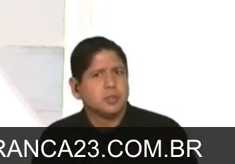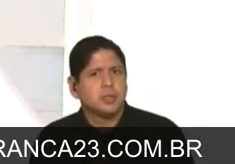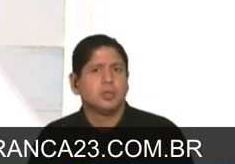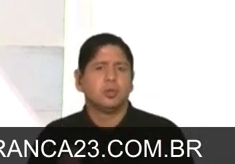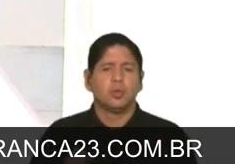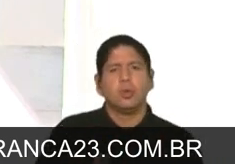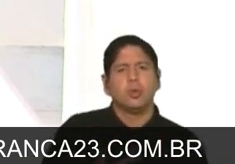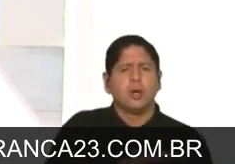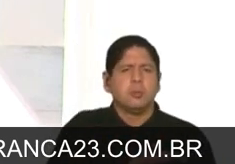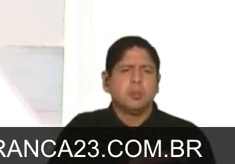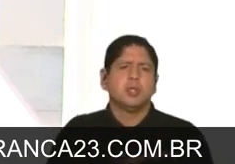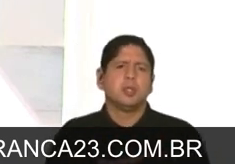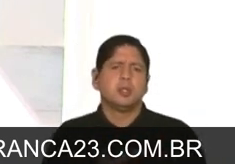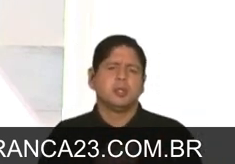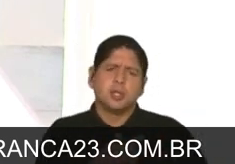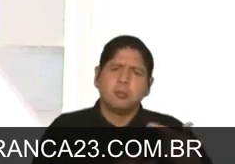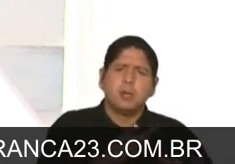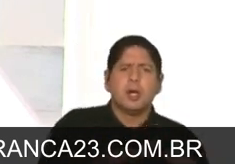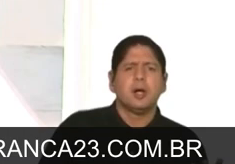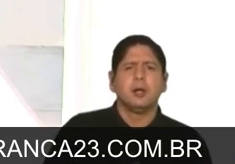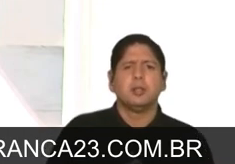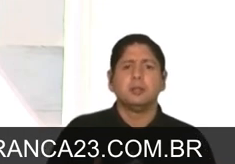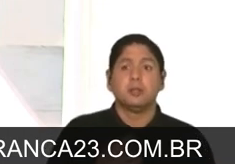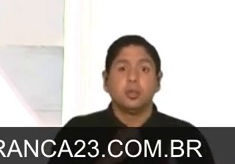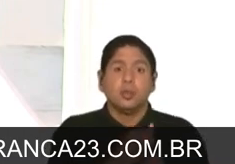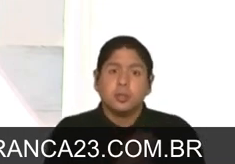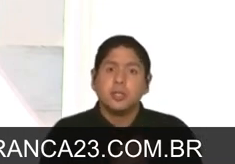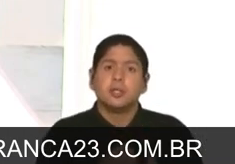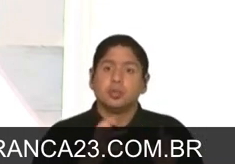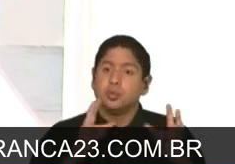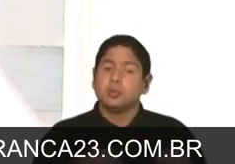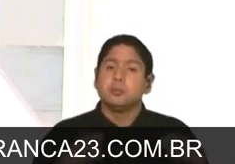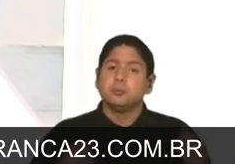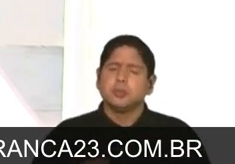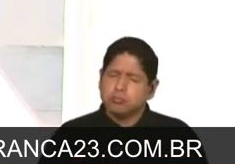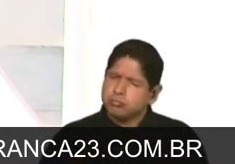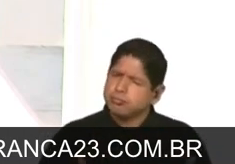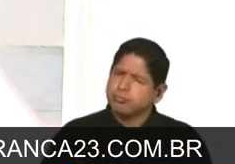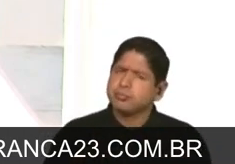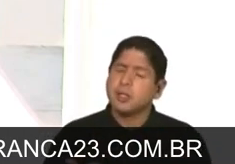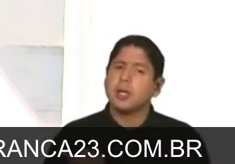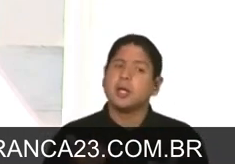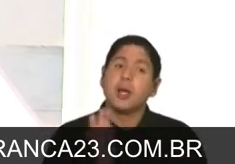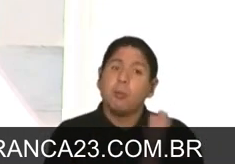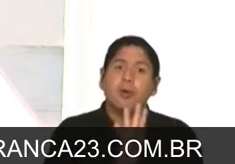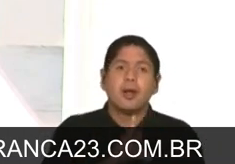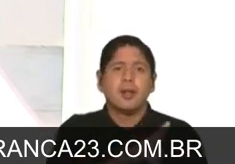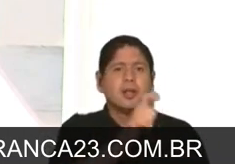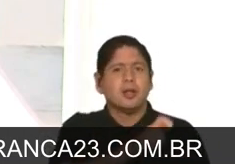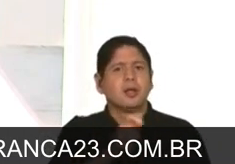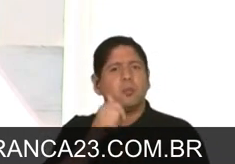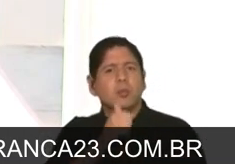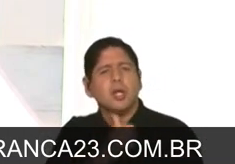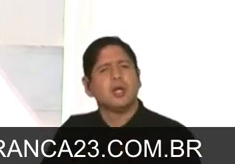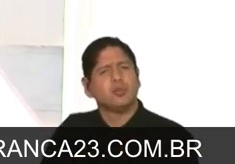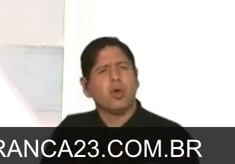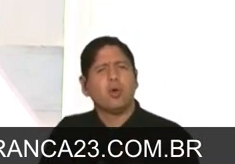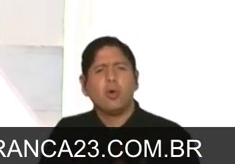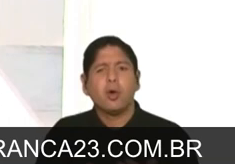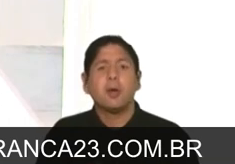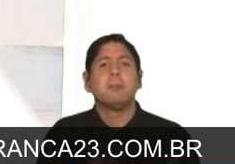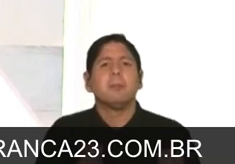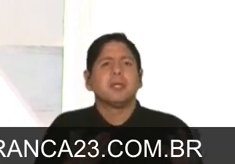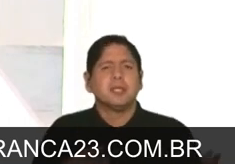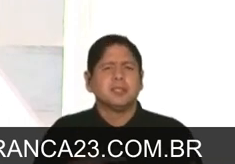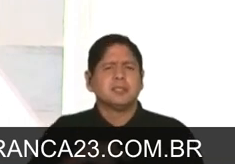com um conhecido ou com um colega de trabalho. Então a sociedade toda precisa se engajar e apoiar essas mulheres, essas meninas, para que elas rompam